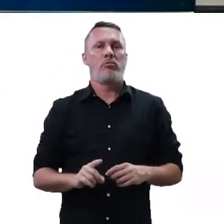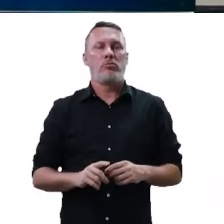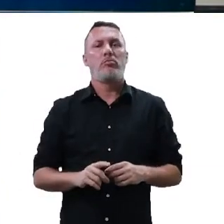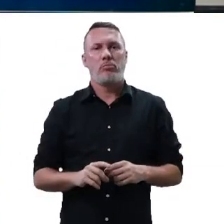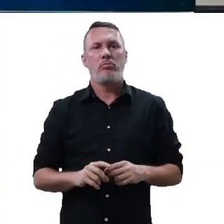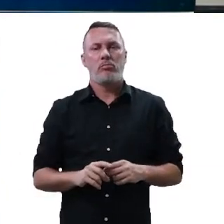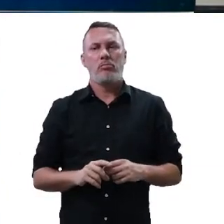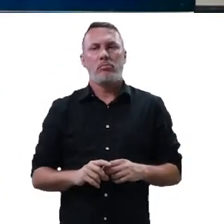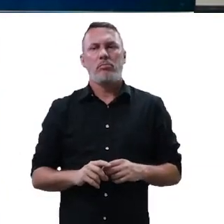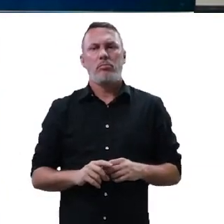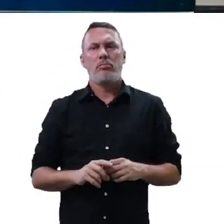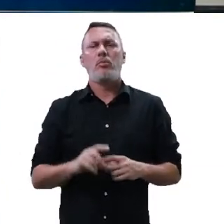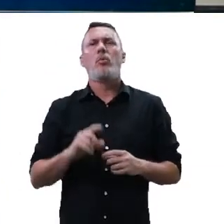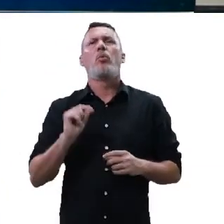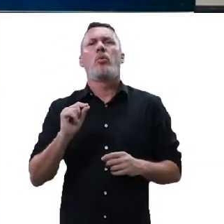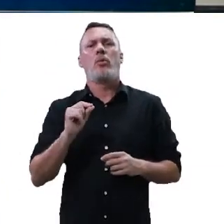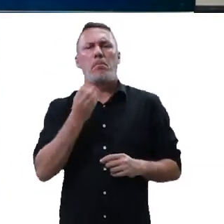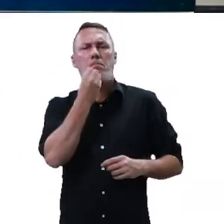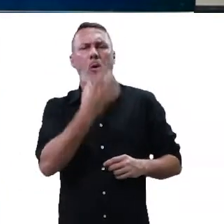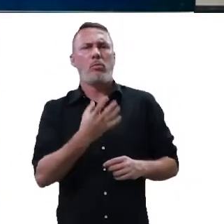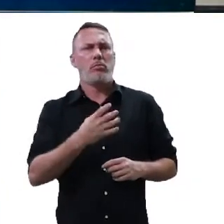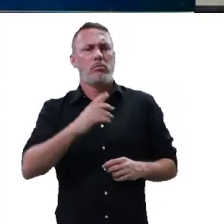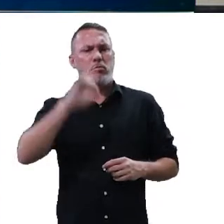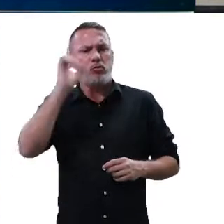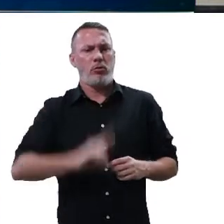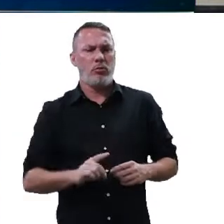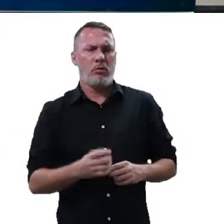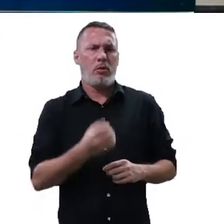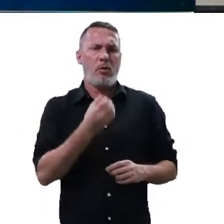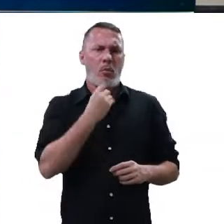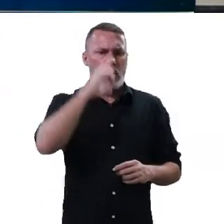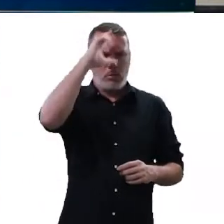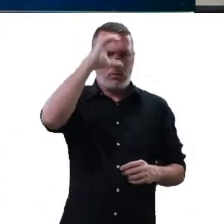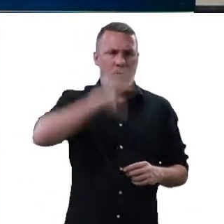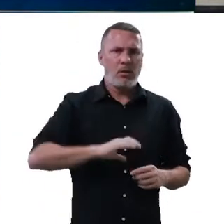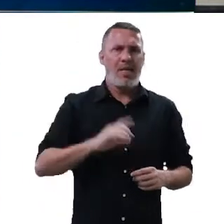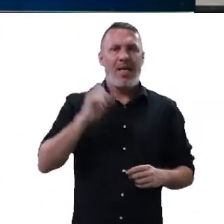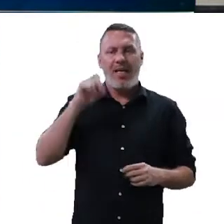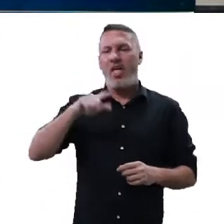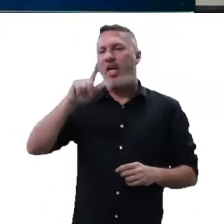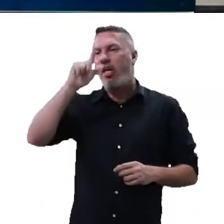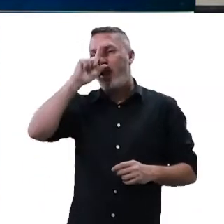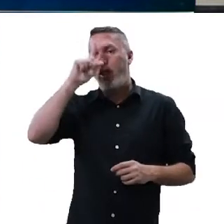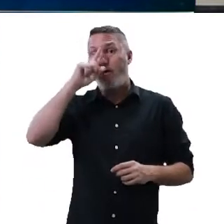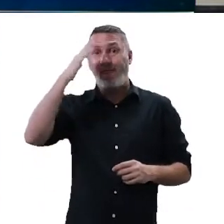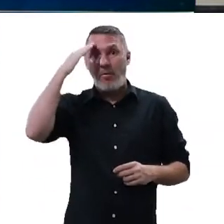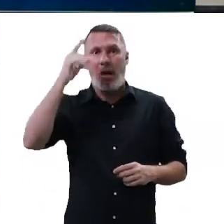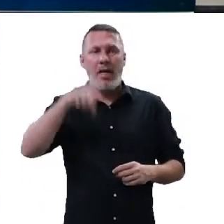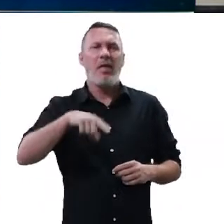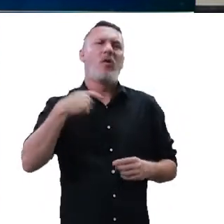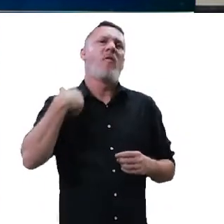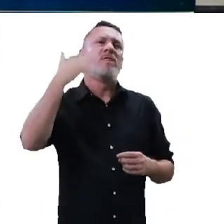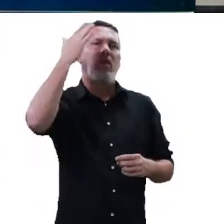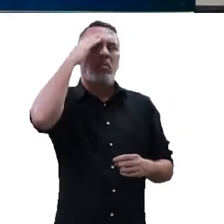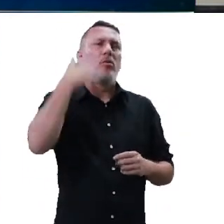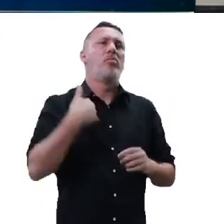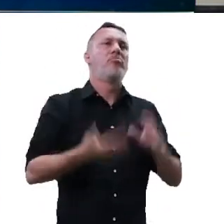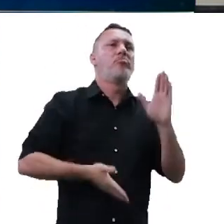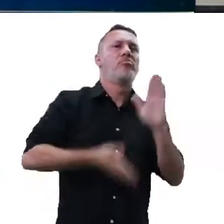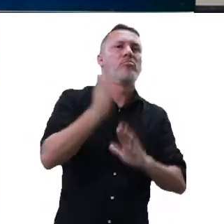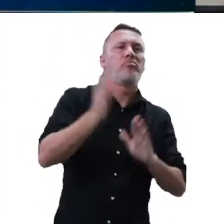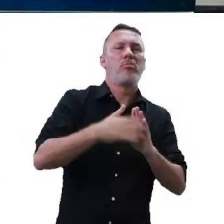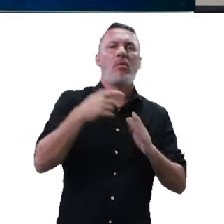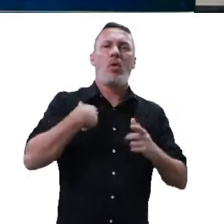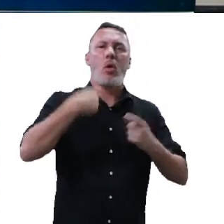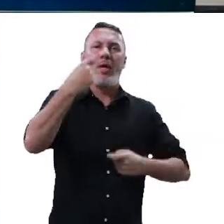cidadania. Então, o que era ser um bom cidadão, um bom grego? Não era mais ser um guerreiro. Agora é ser um